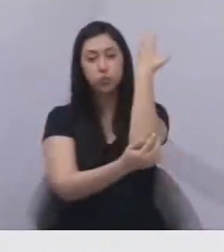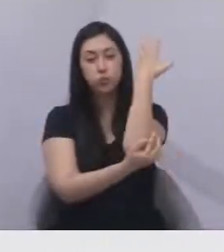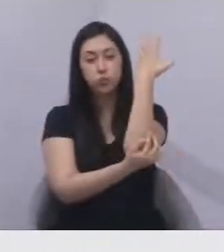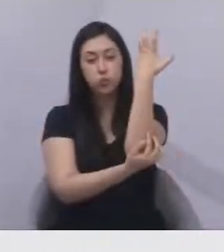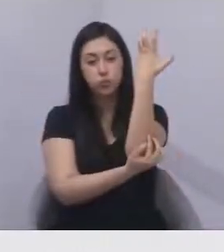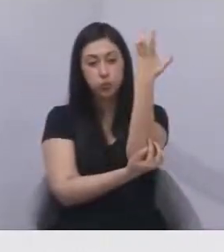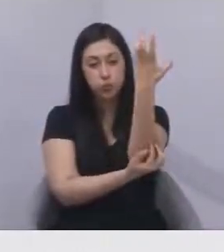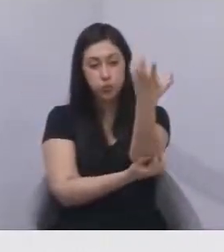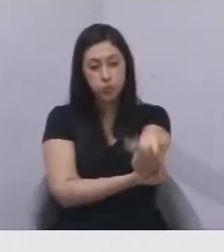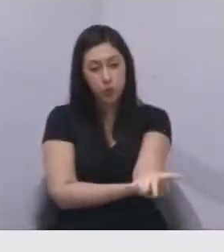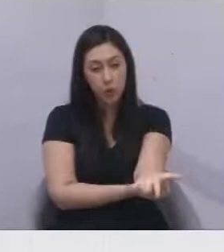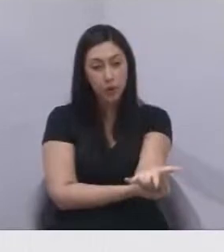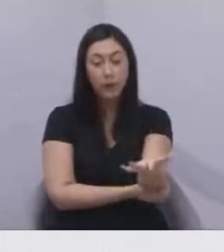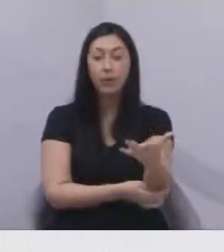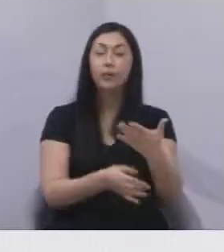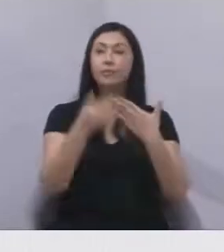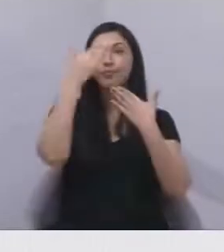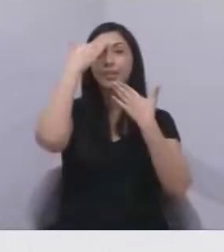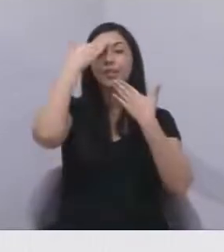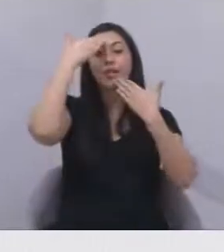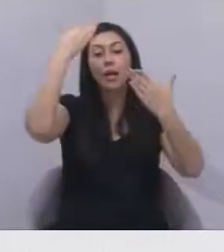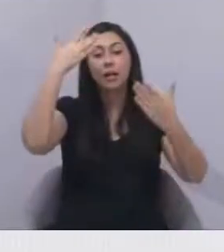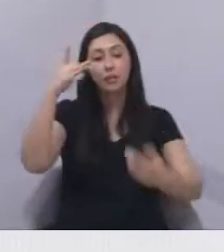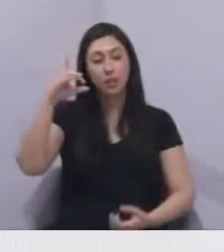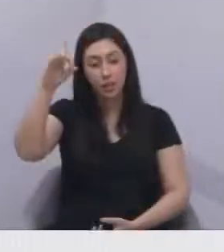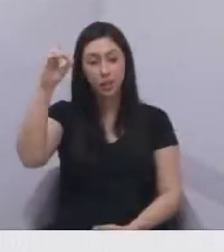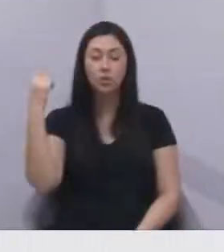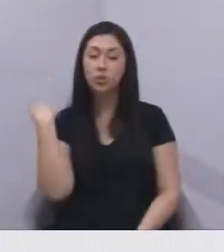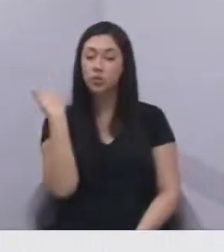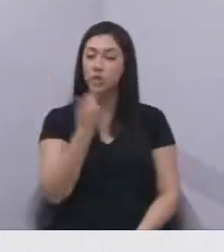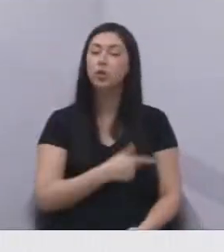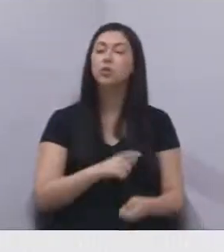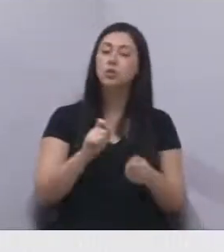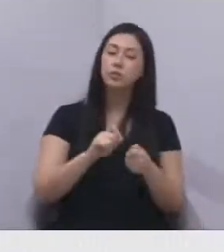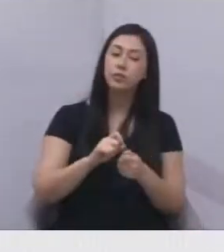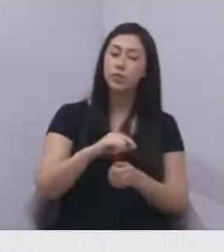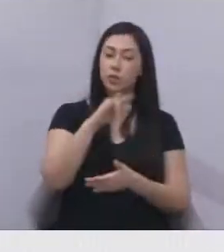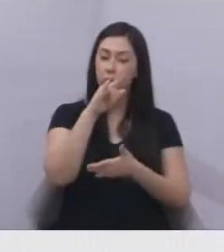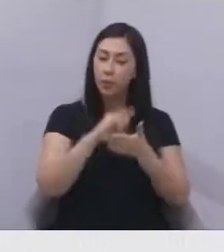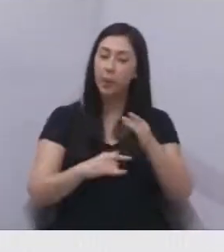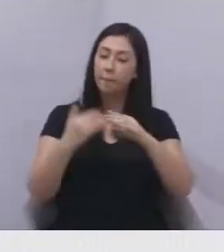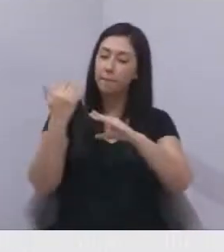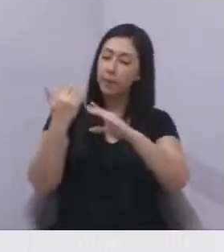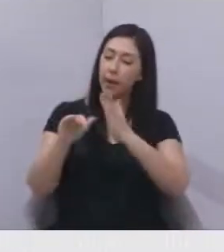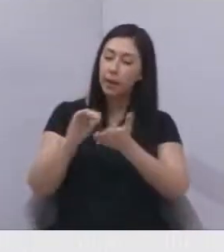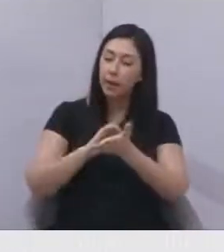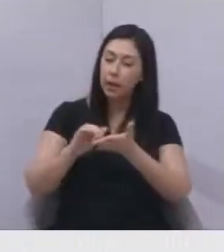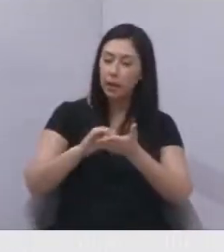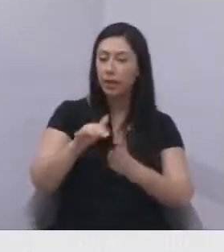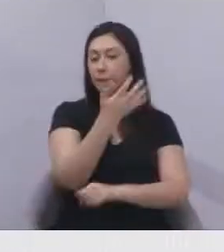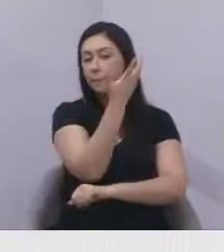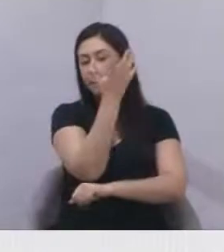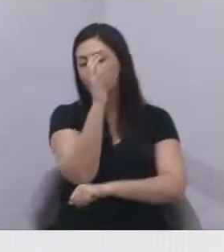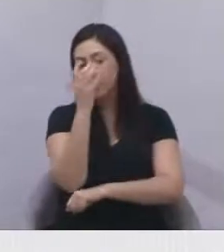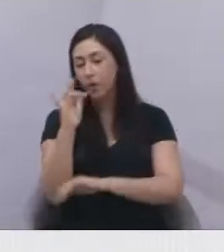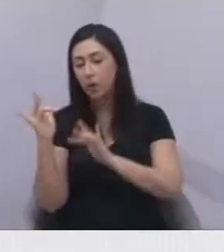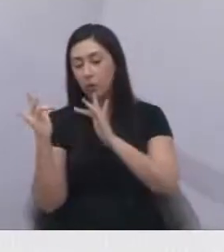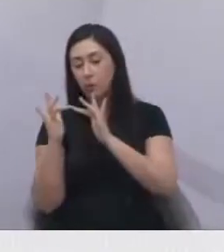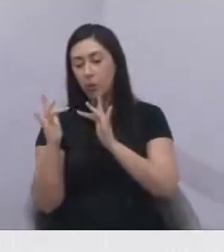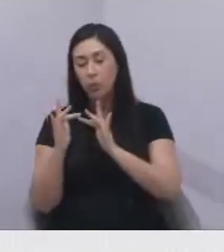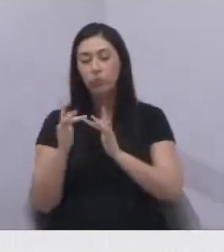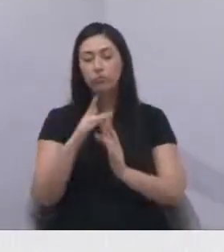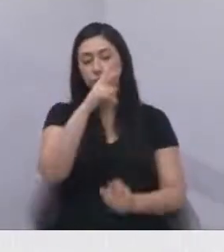casas. Graças a Deus. Passamos, fizemos documento, mandamos para a Crowde. A Crowde entrou em contato com o prefeito